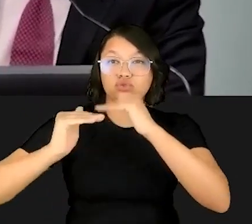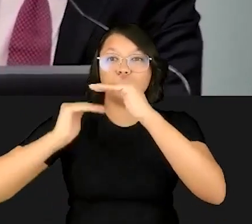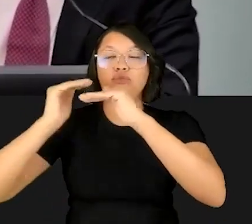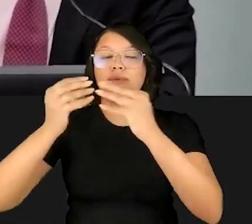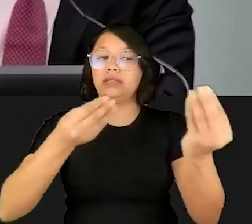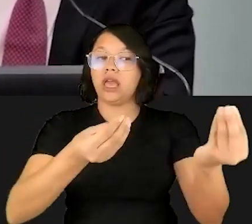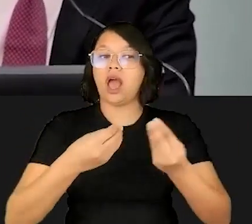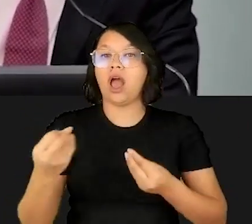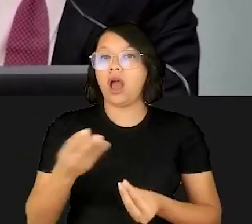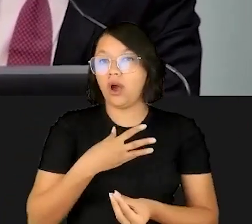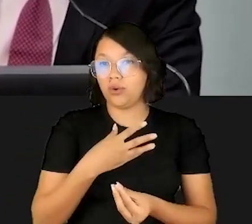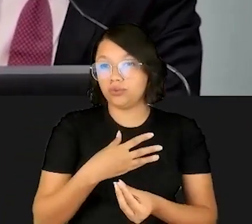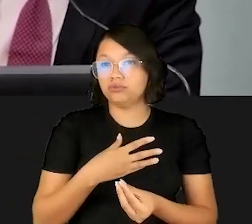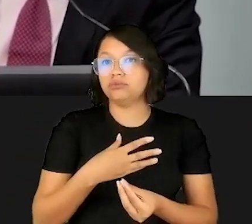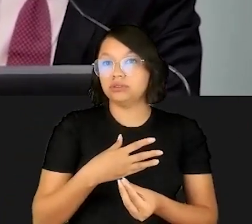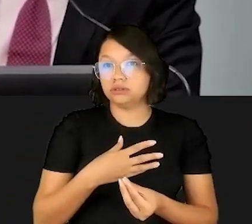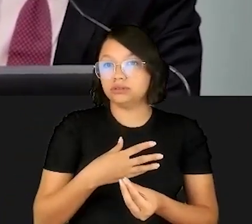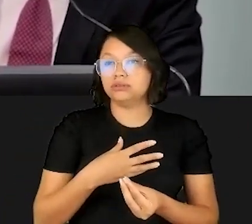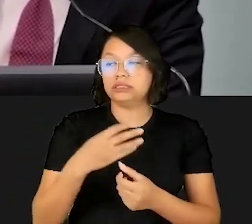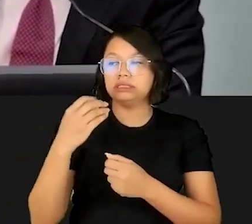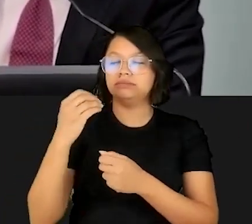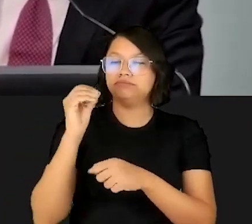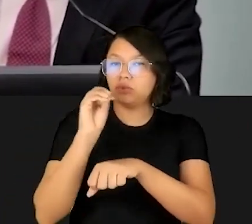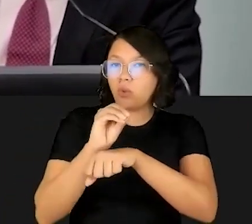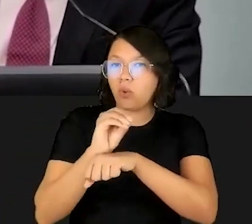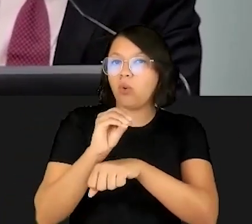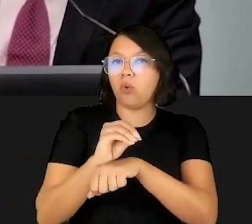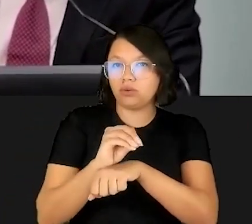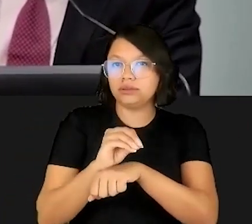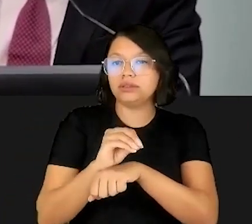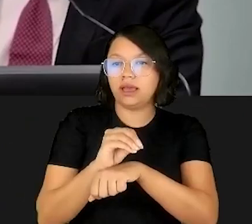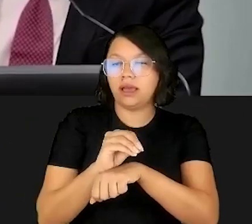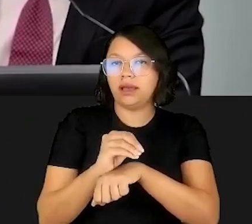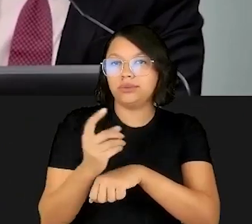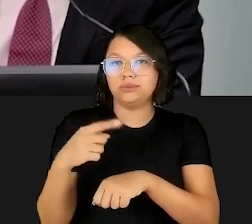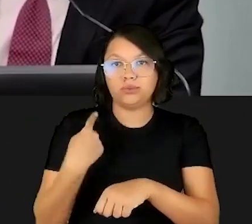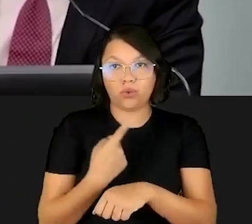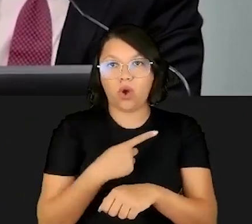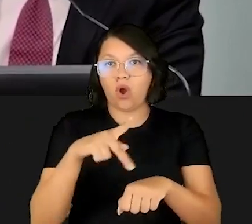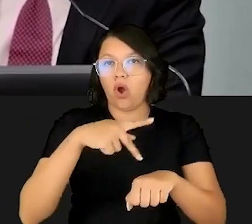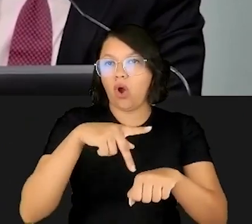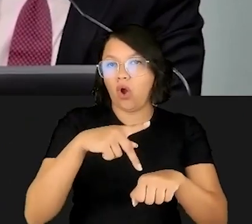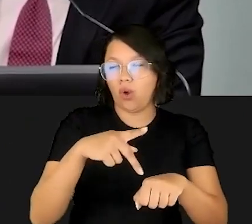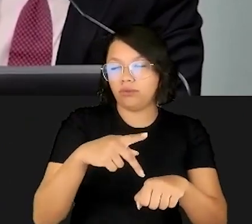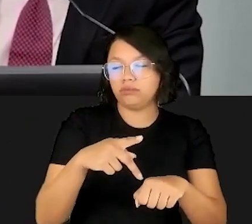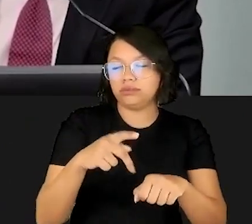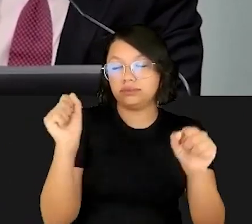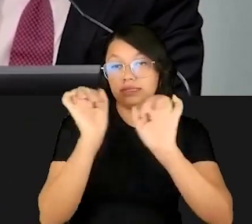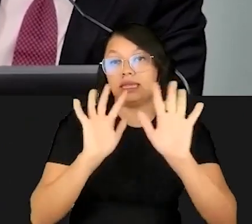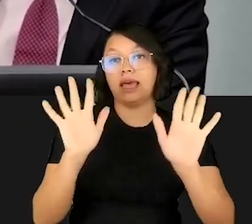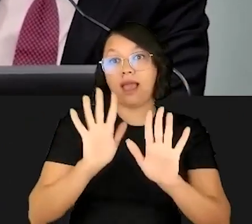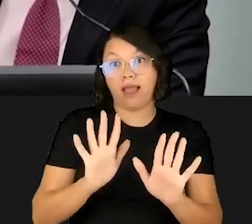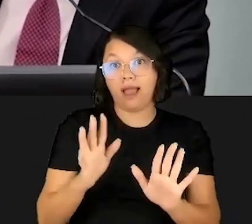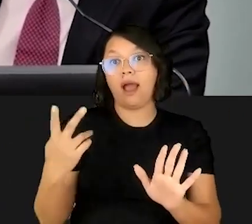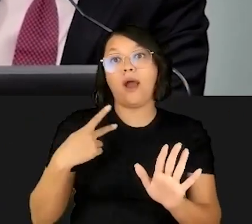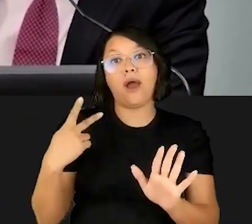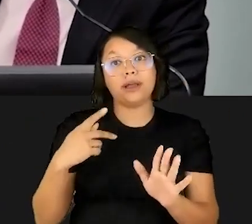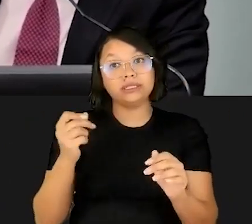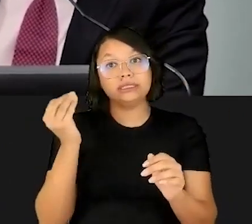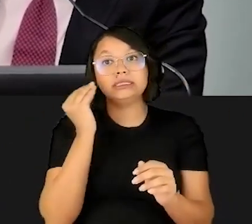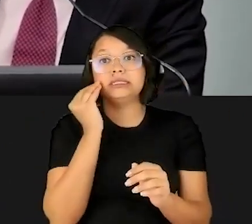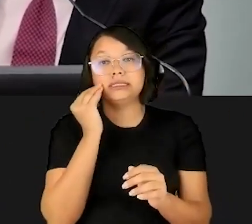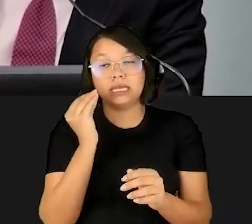novas terapias precocemente até para o nosso país, mas obviamente que a gente tenta manter